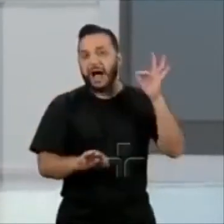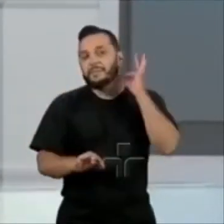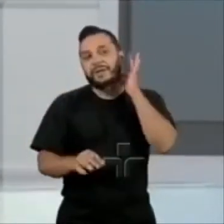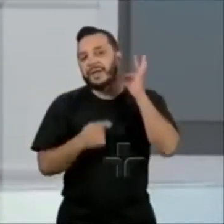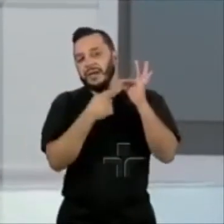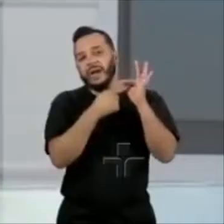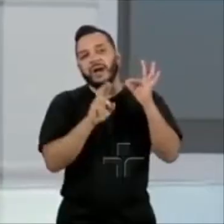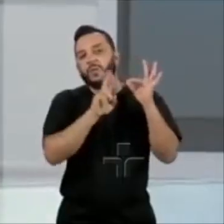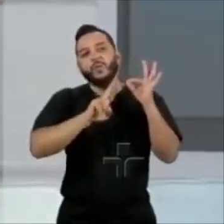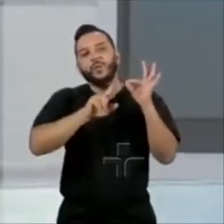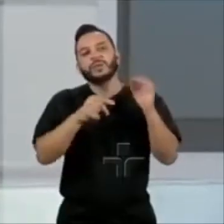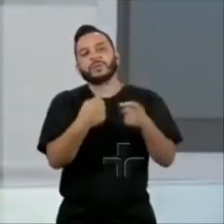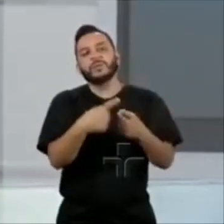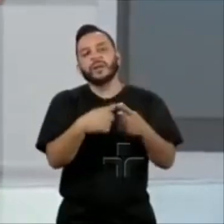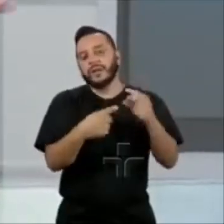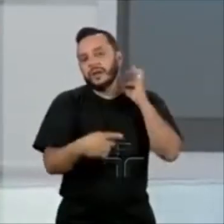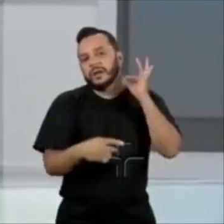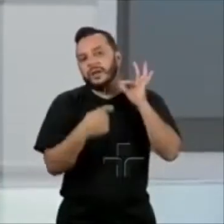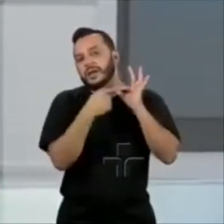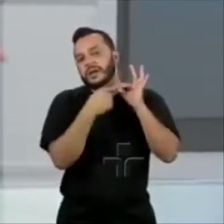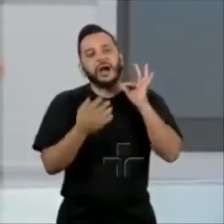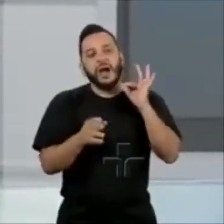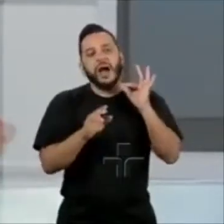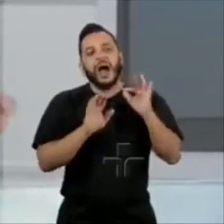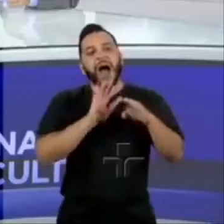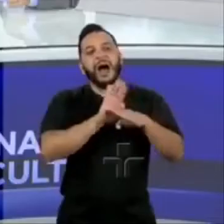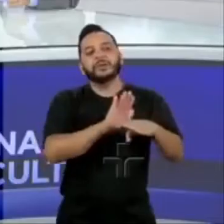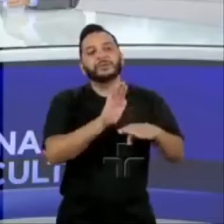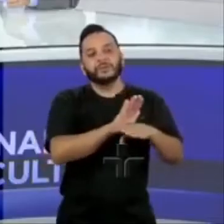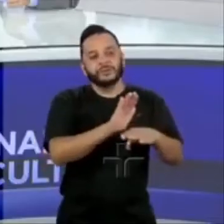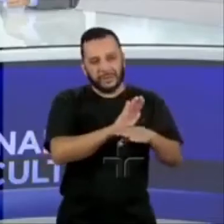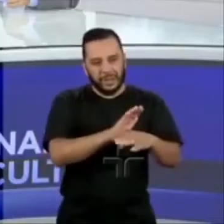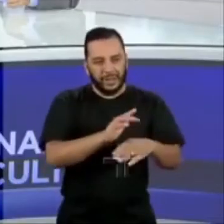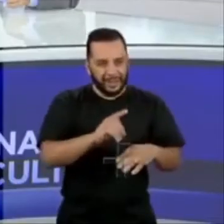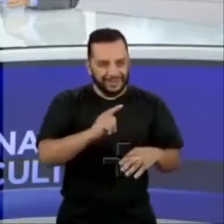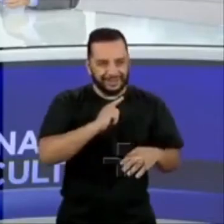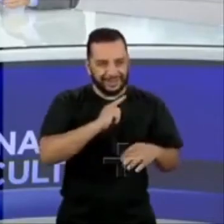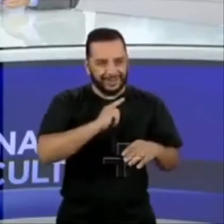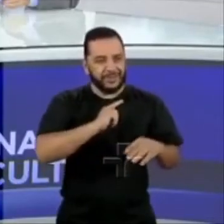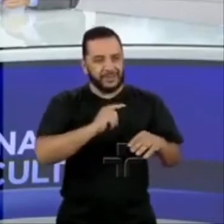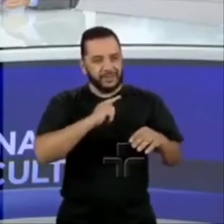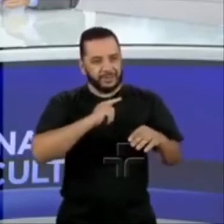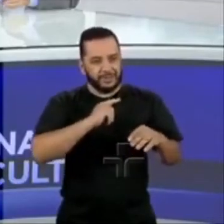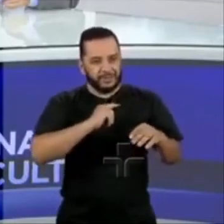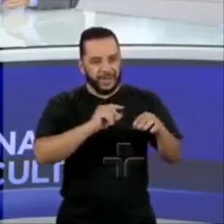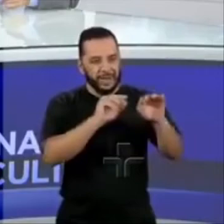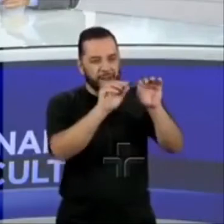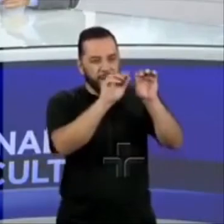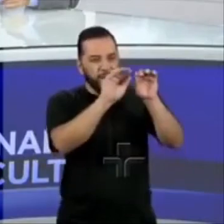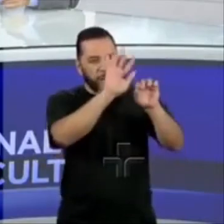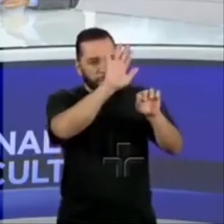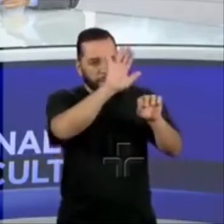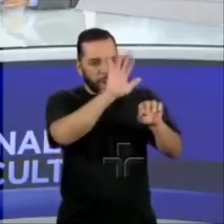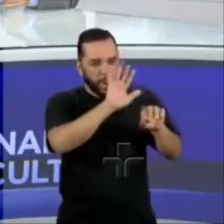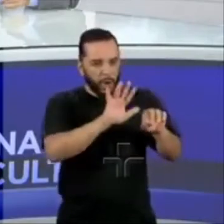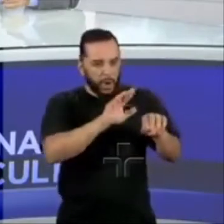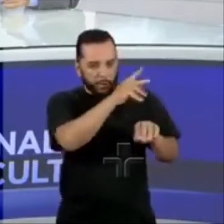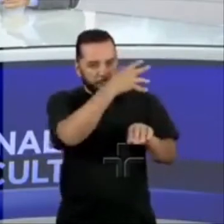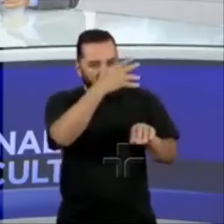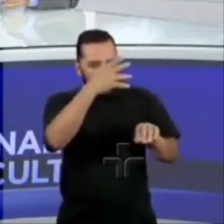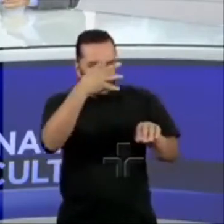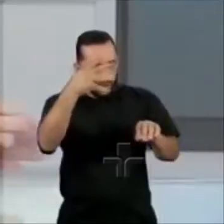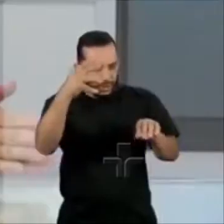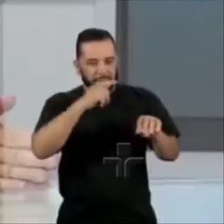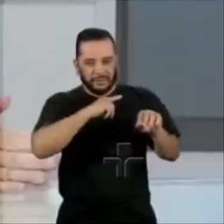pra quê pra ajudará a fazer tem a a colméia com os filhos ali e não pode inflamar ele tem